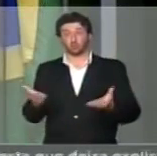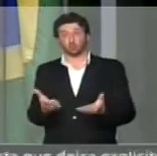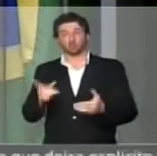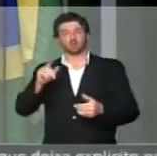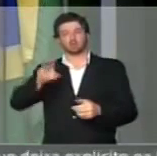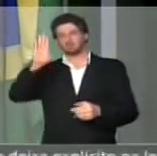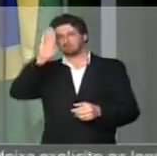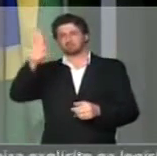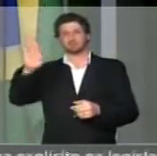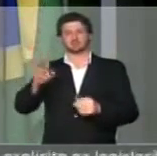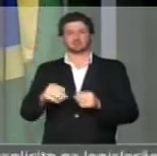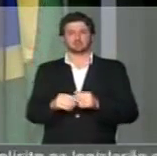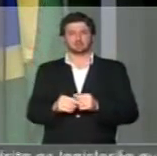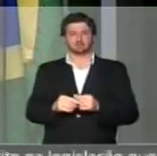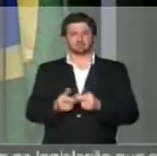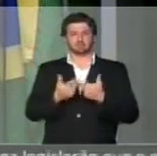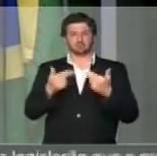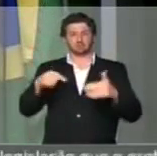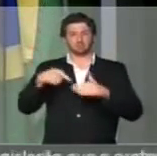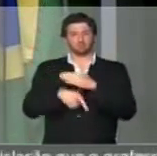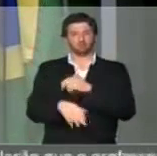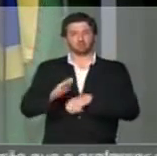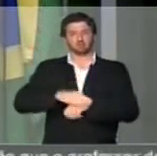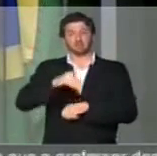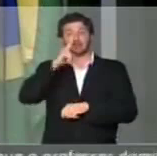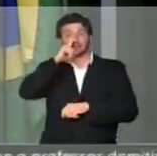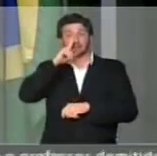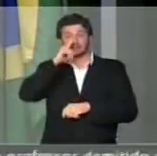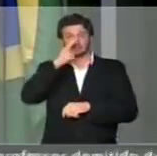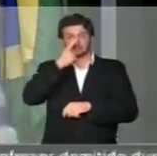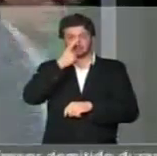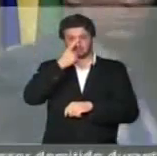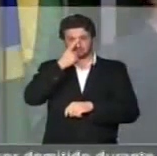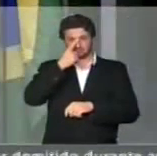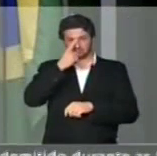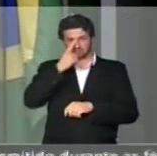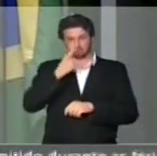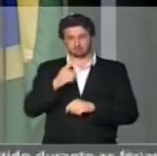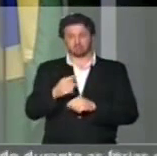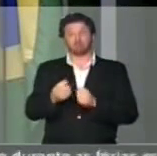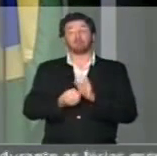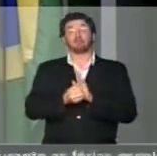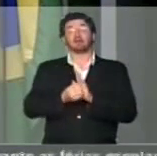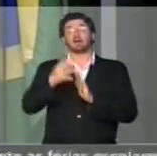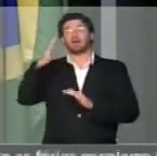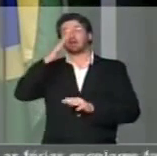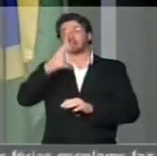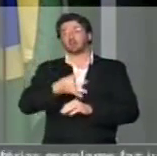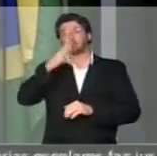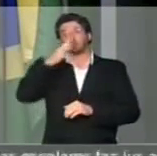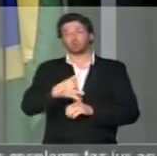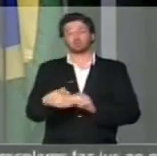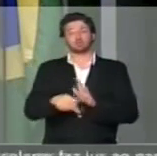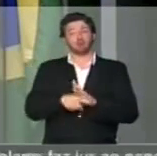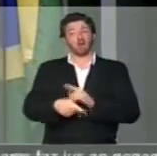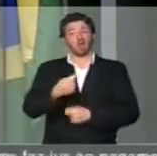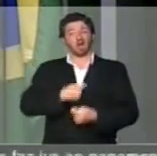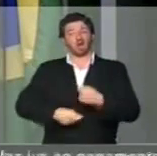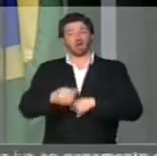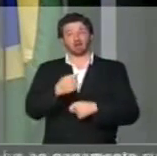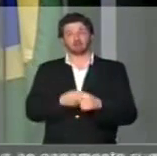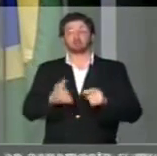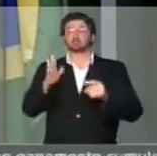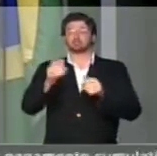o principal instrumento de aprofundamento da crise. Fartas denúncias de corrupção,